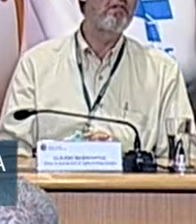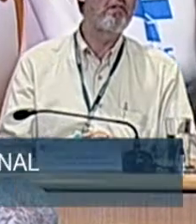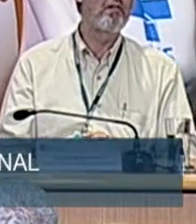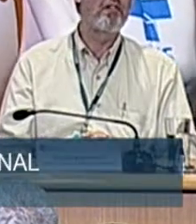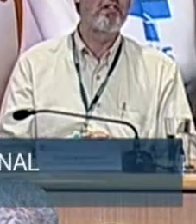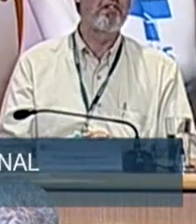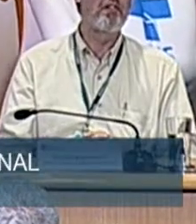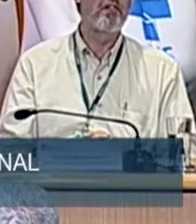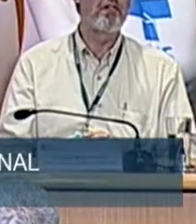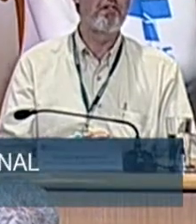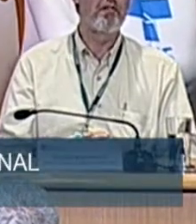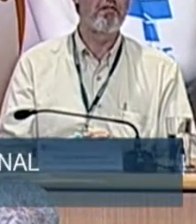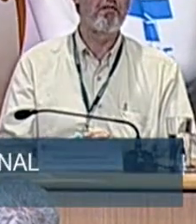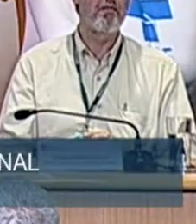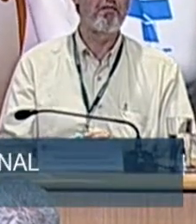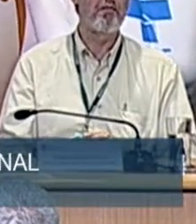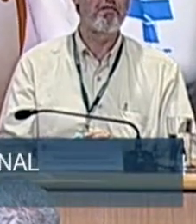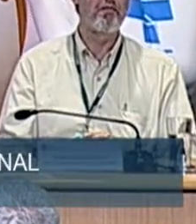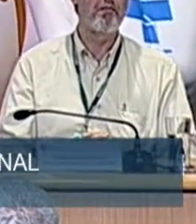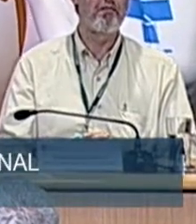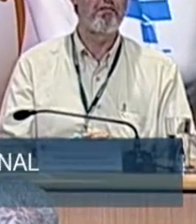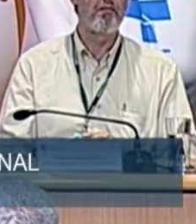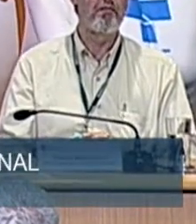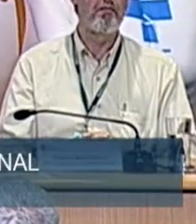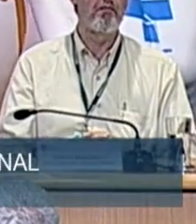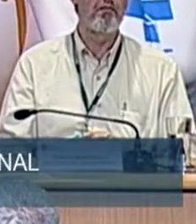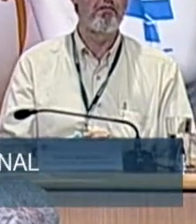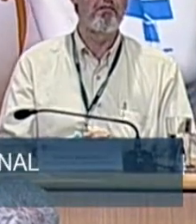Quem? A Natália.